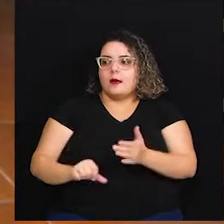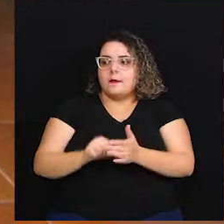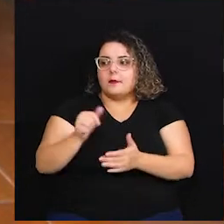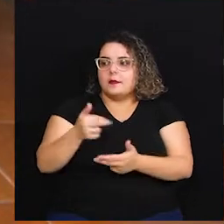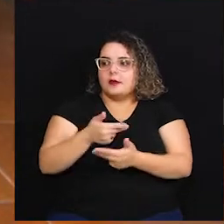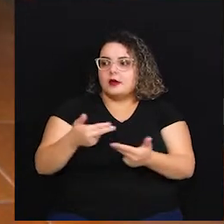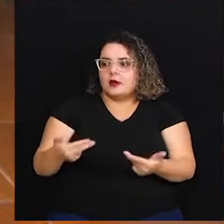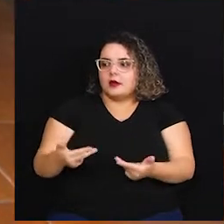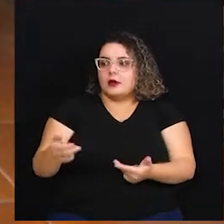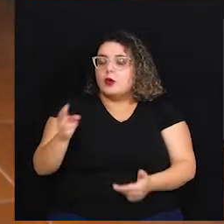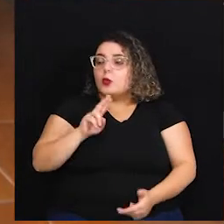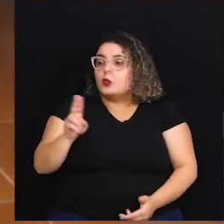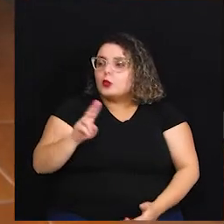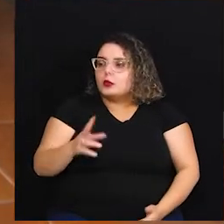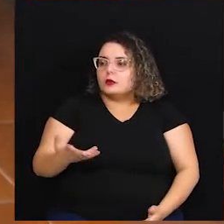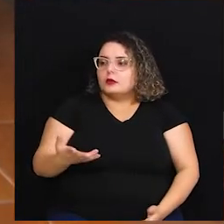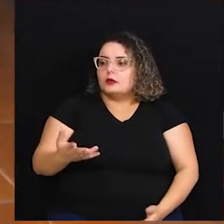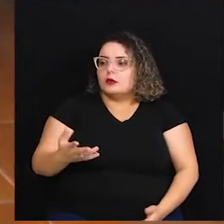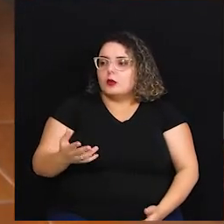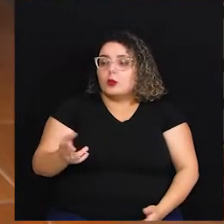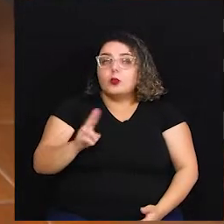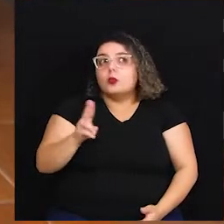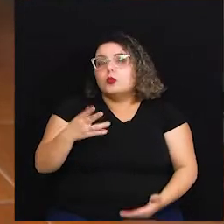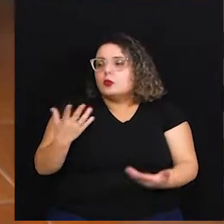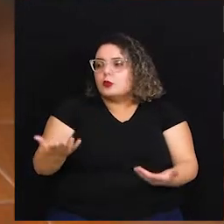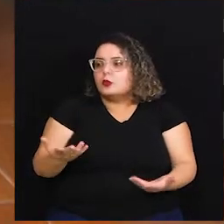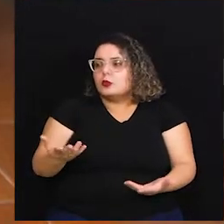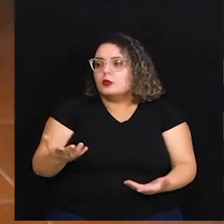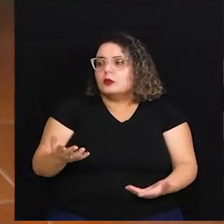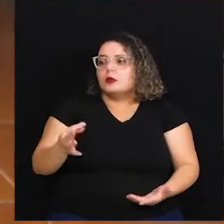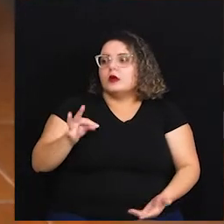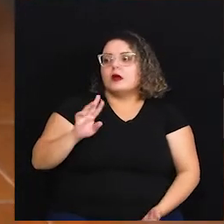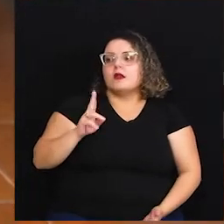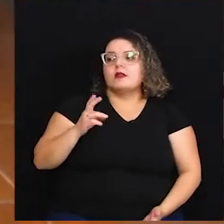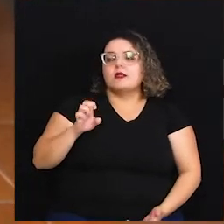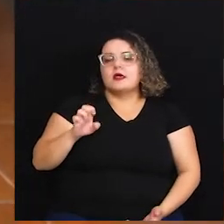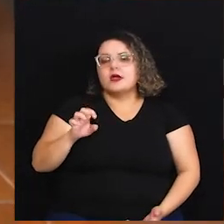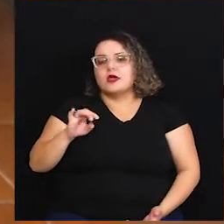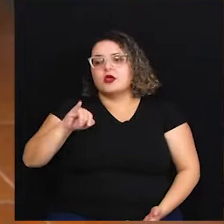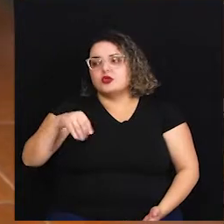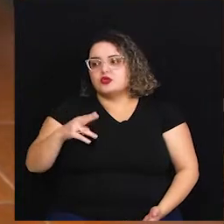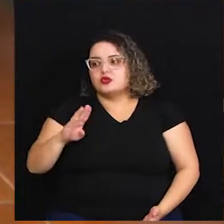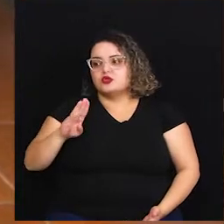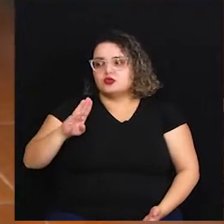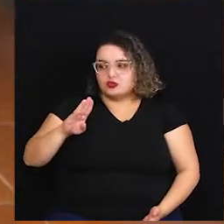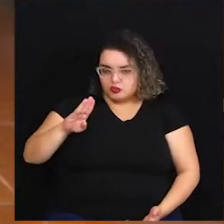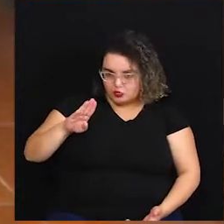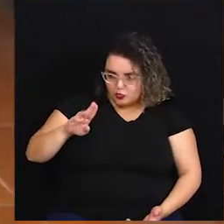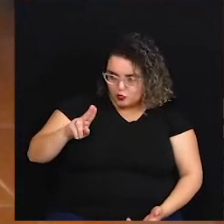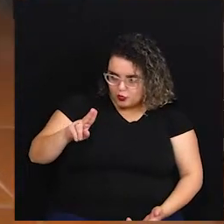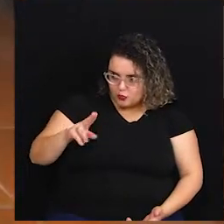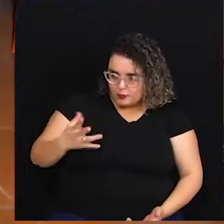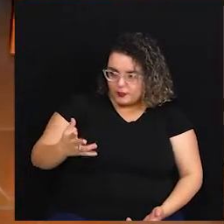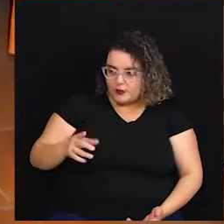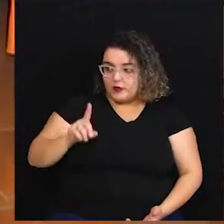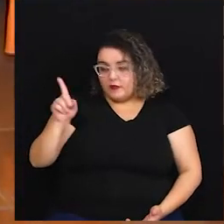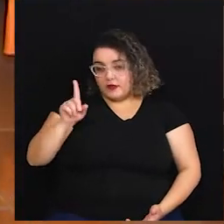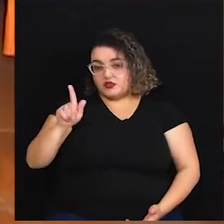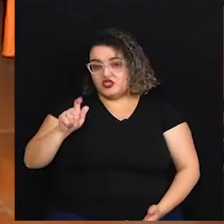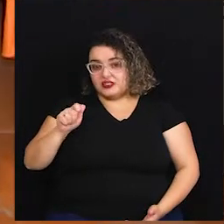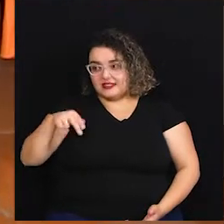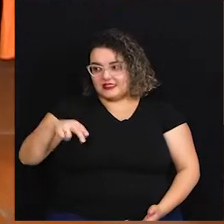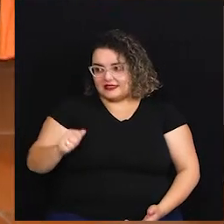coisa, quando eu li a pauta, o nome, de onde vem esse nome? Dejumbo é um dialeto Axante e vem de